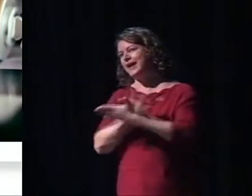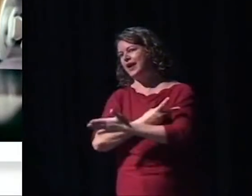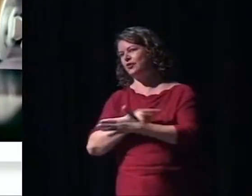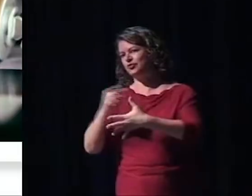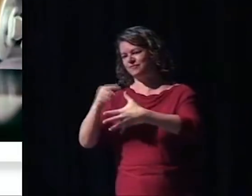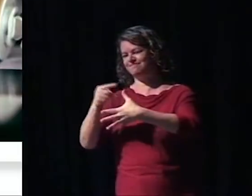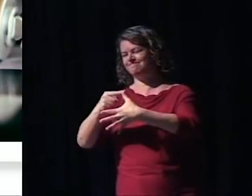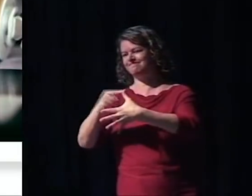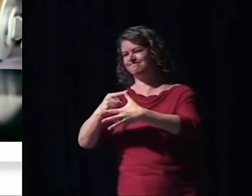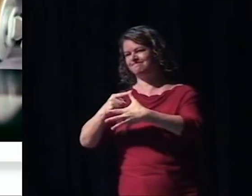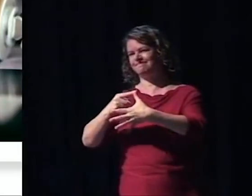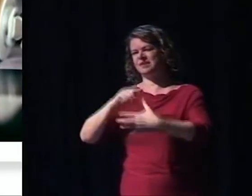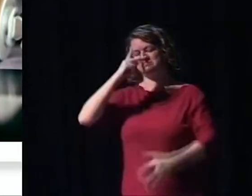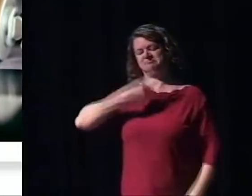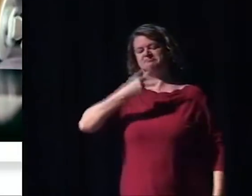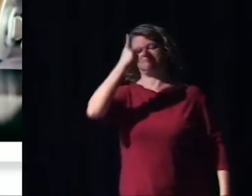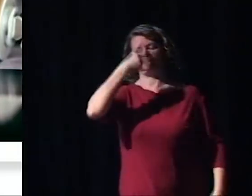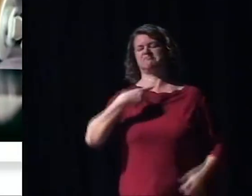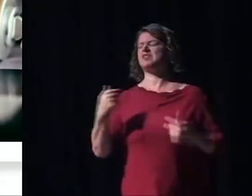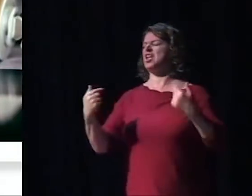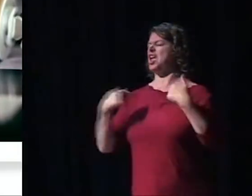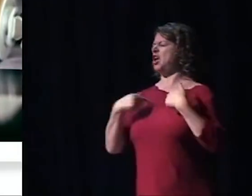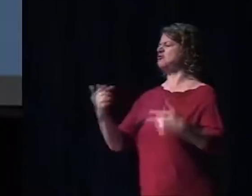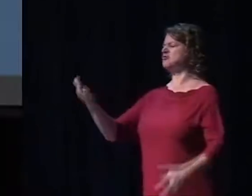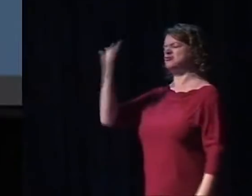não te livra das armadilhas do pecado.